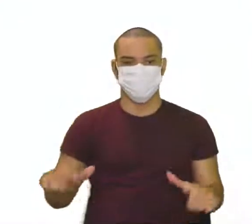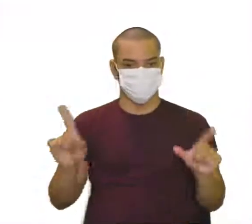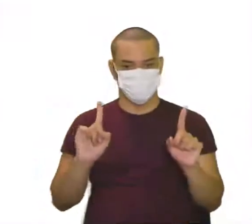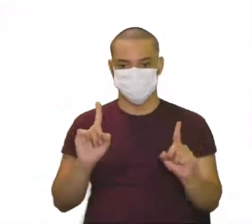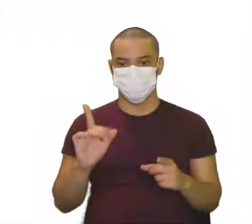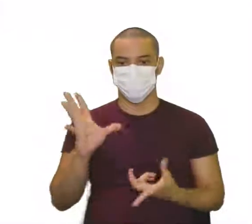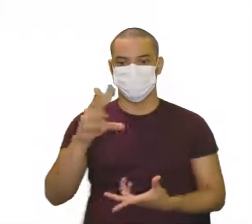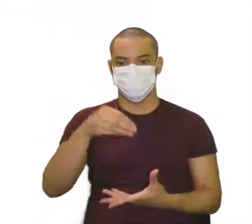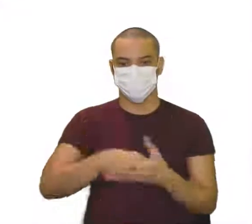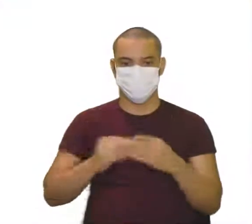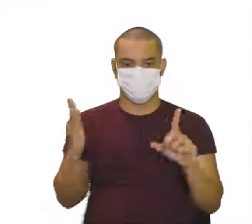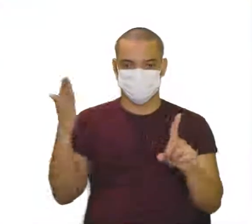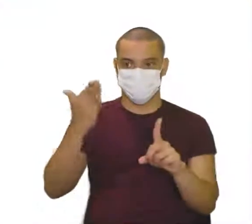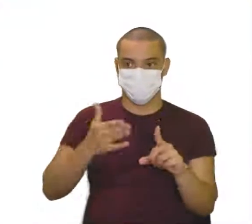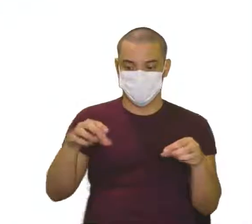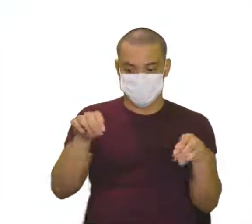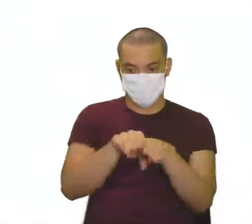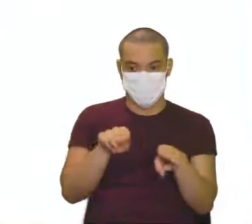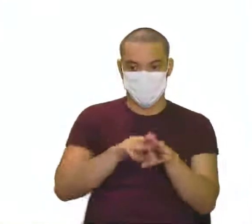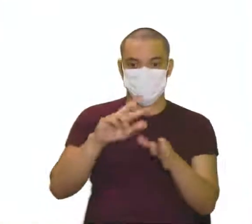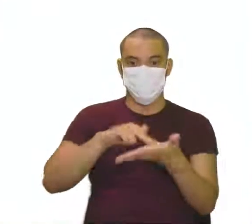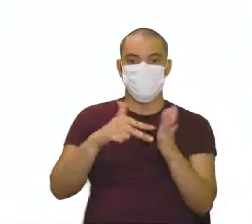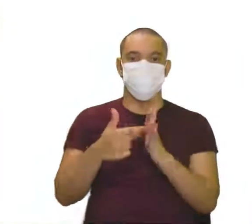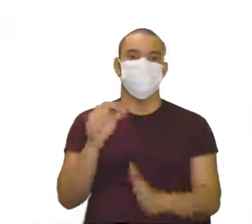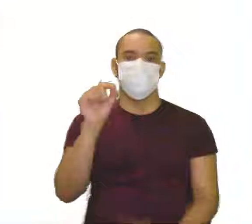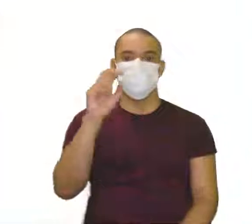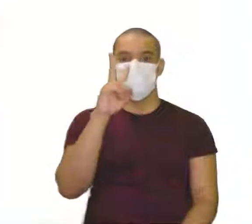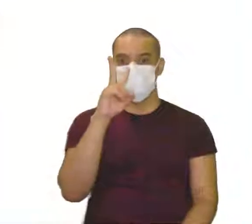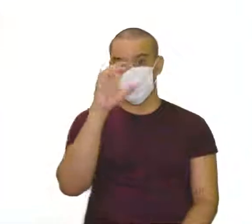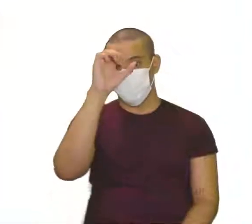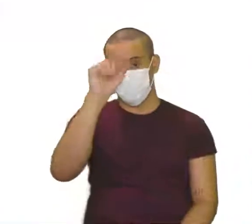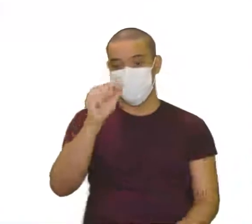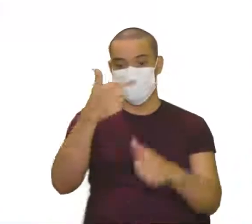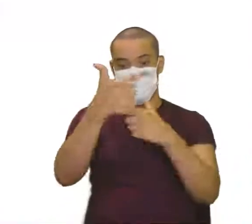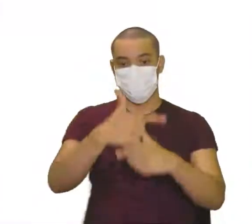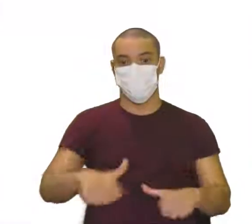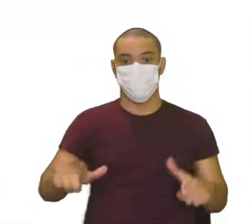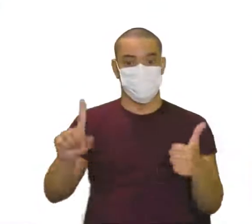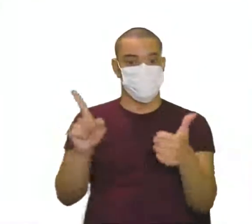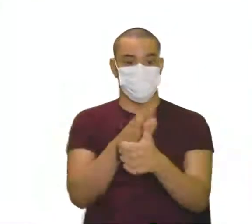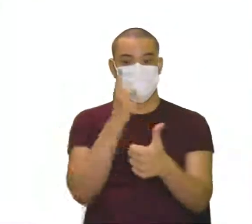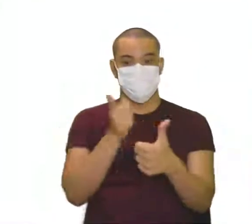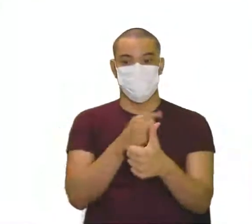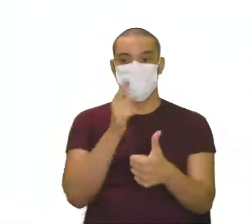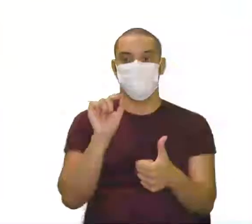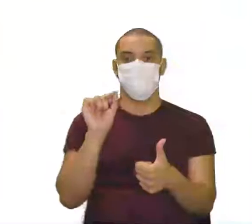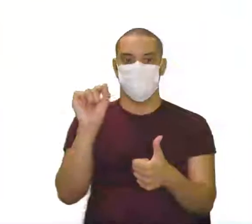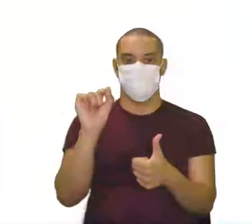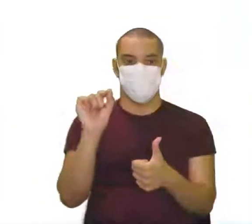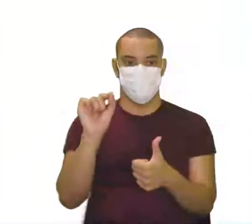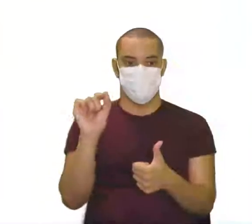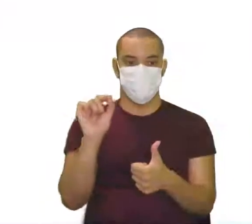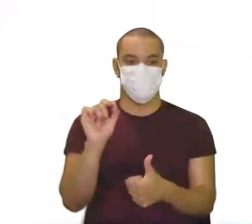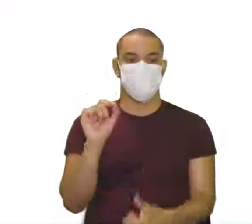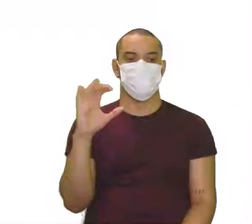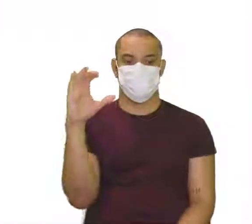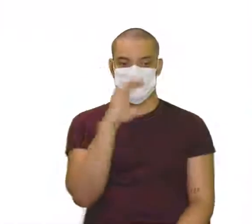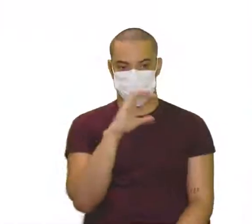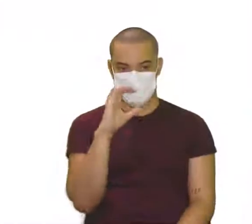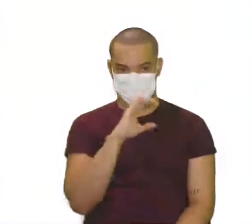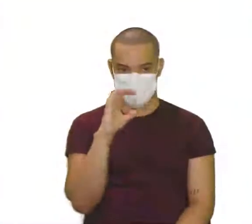campo magnético. Ou seja, quando é que essa força magnética é nula? Primeira condição,